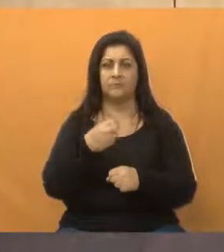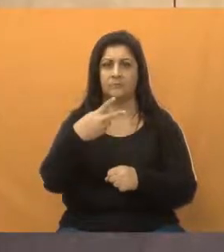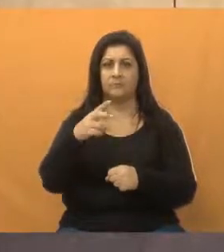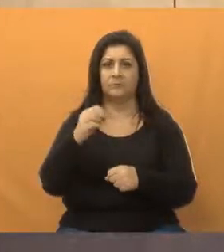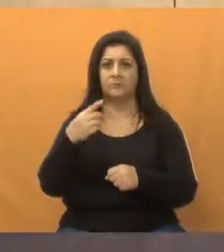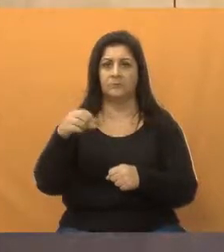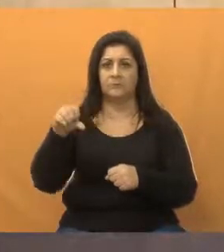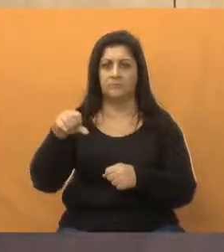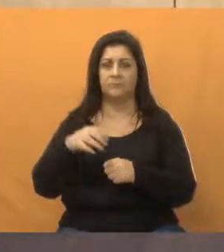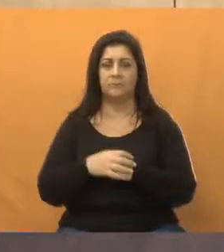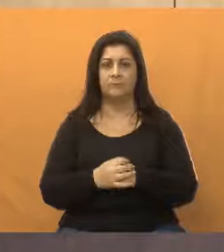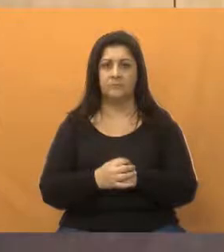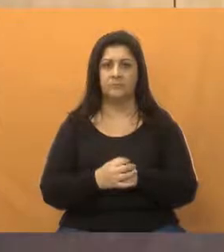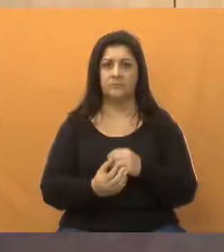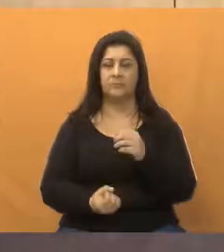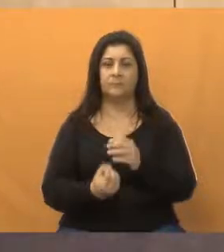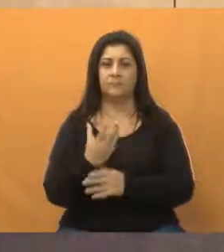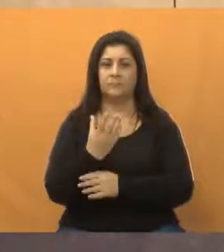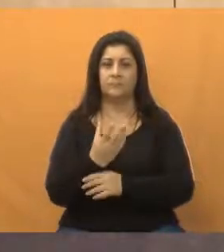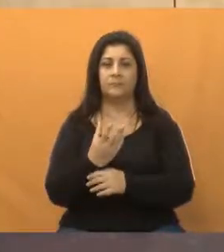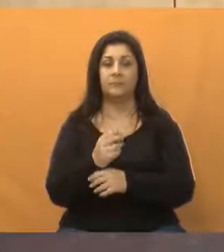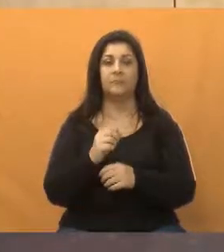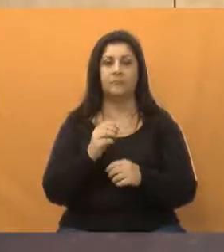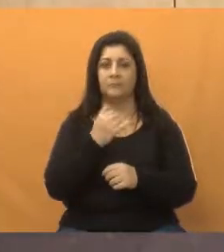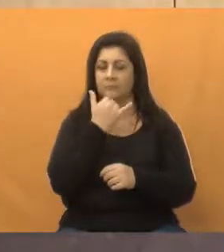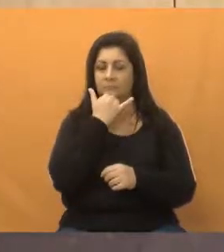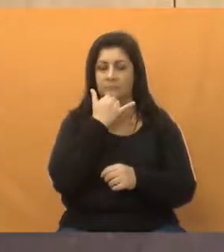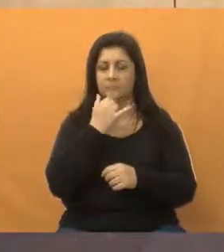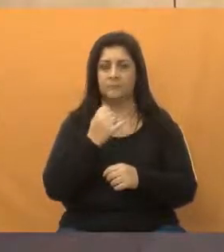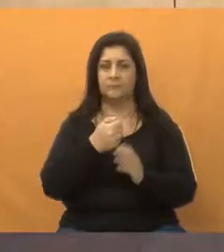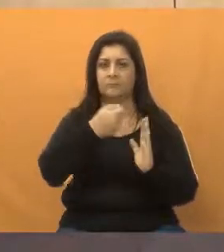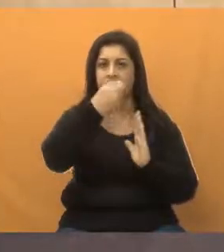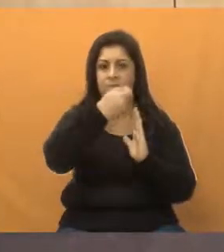3/2019. Autoriza o serviço